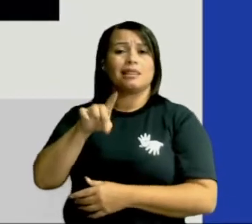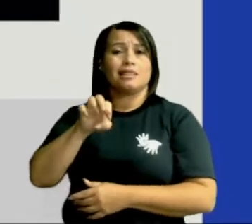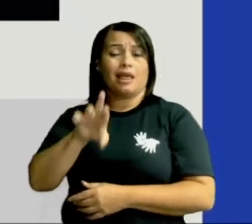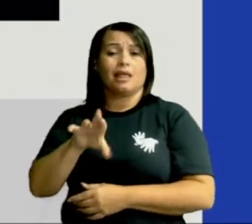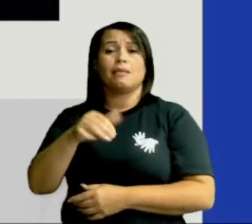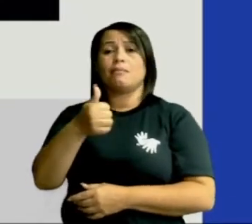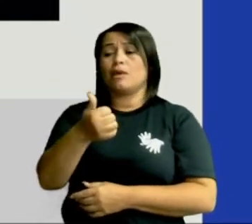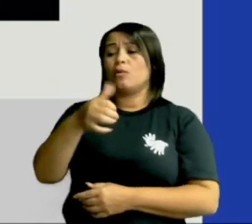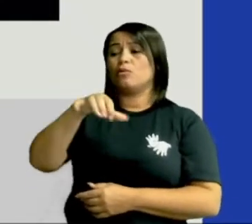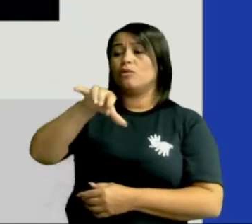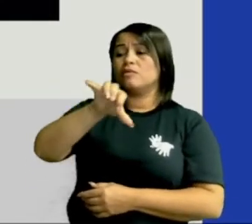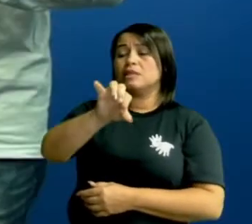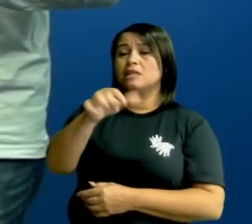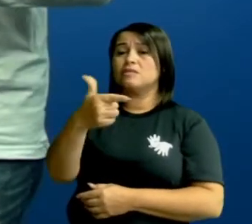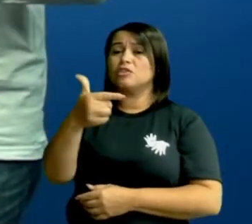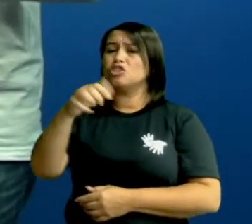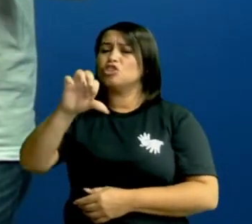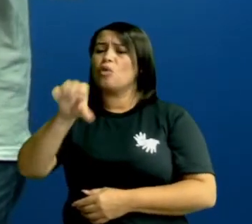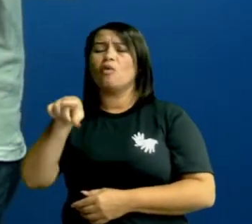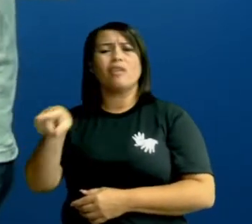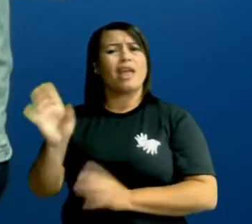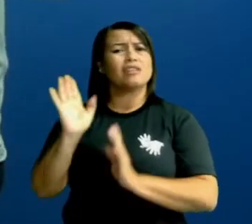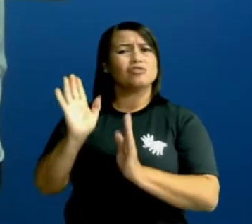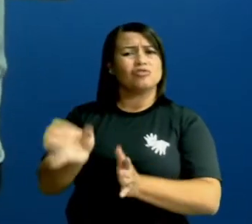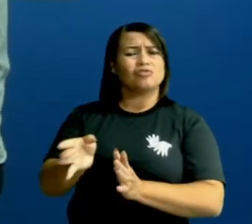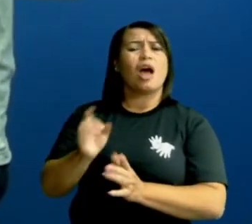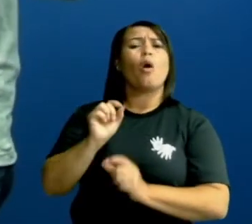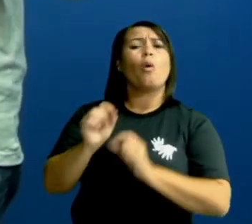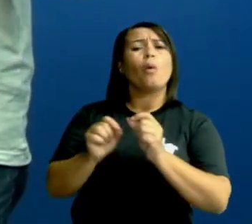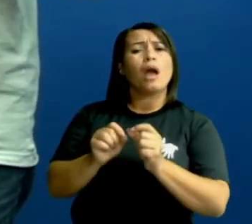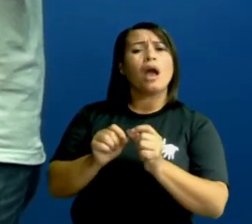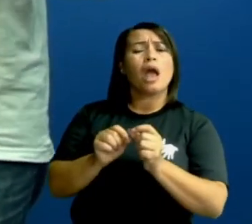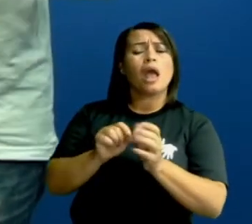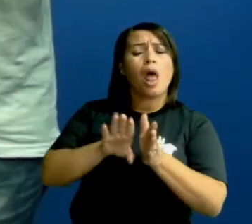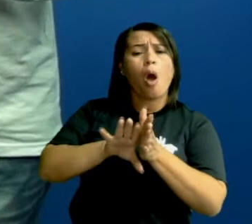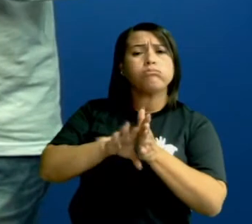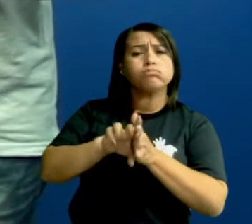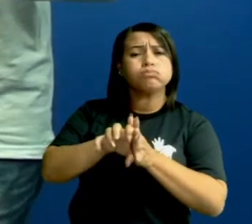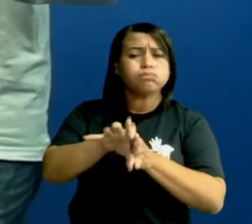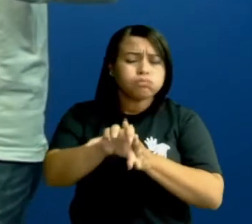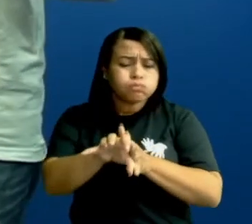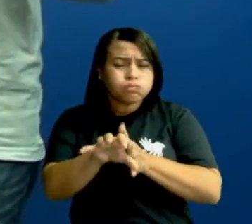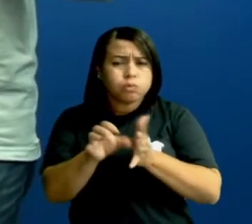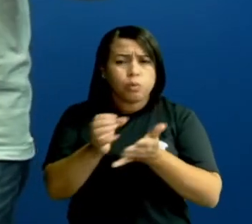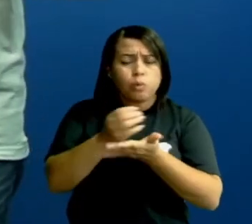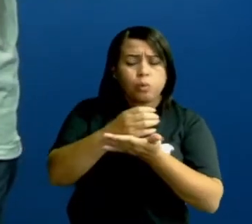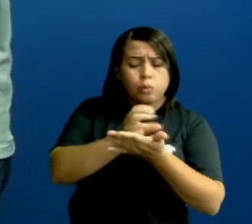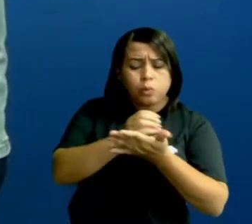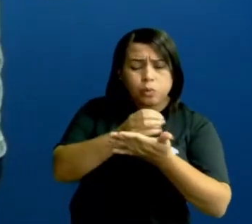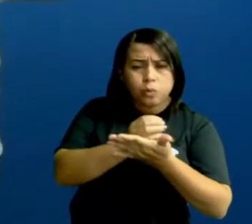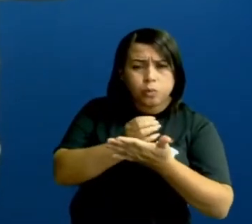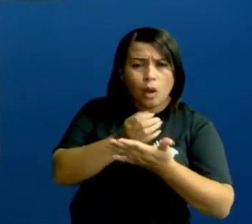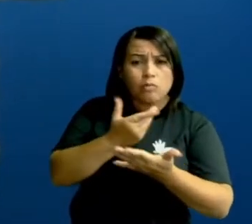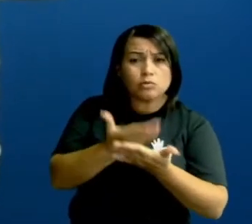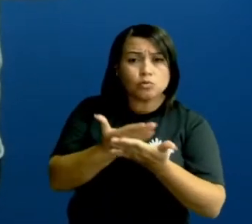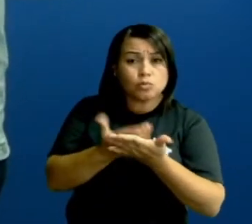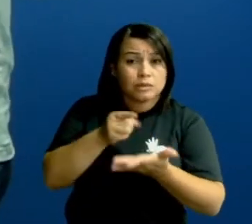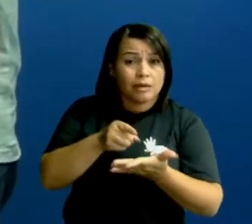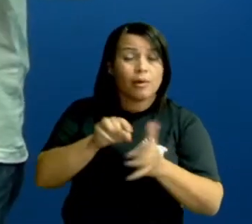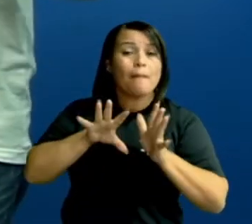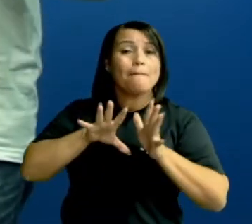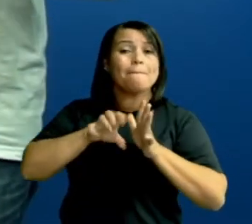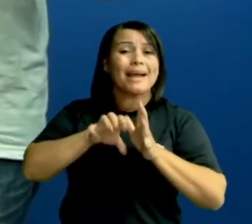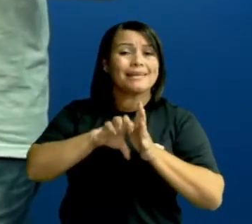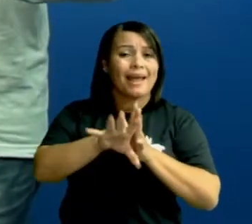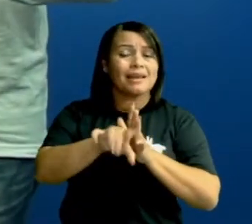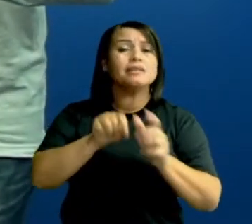1929. Por acaso, ele já era um bacteriologista, um microbiologista que estudava bactérias.